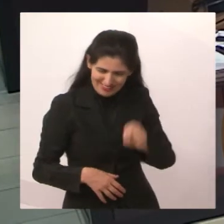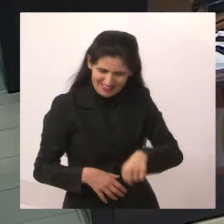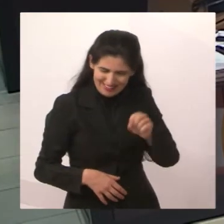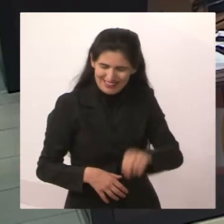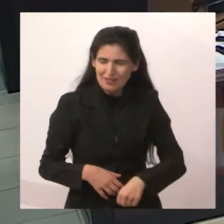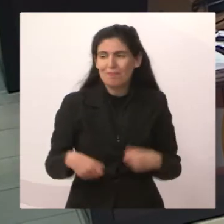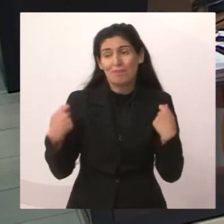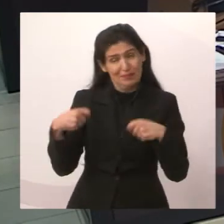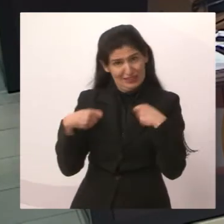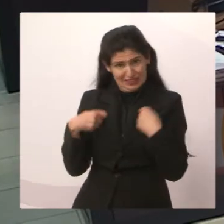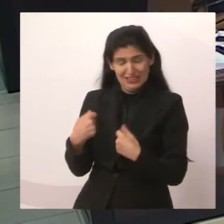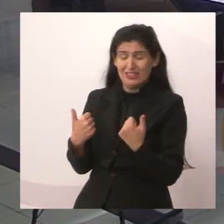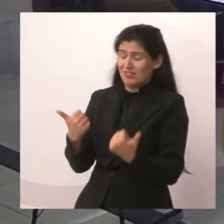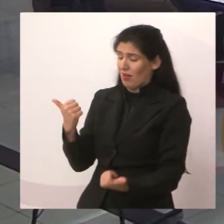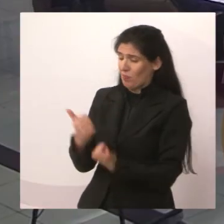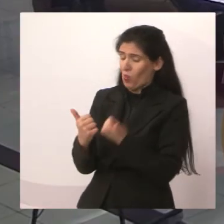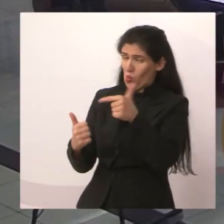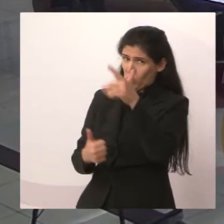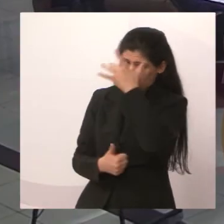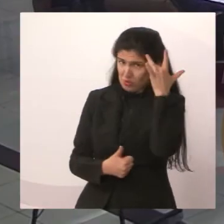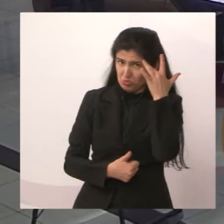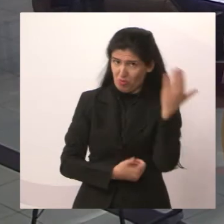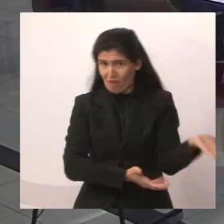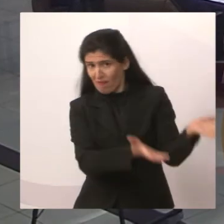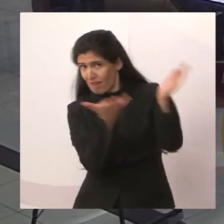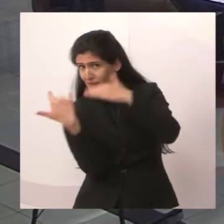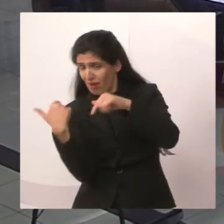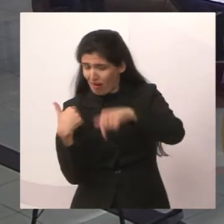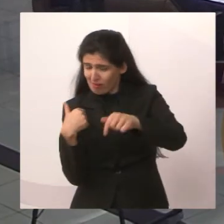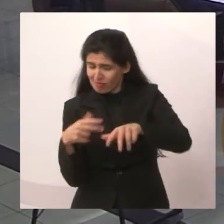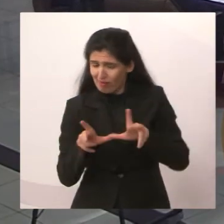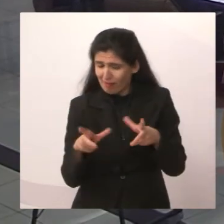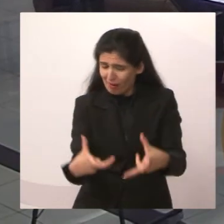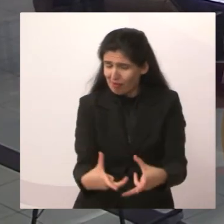na Câmara Municipal. Eu sempre digo